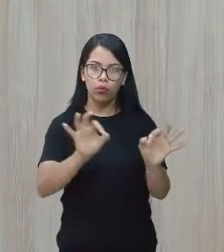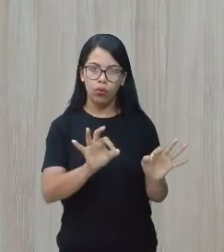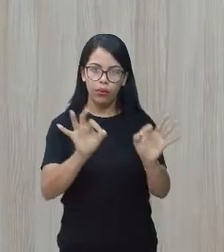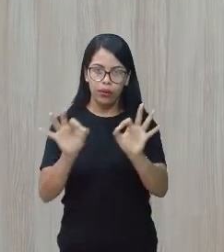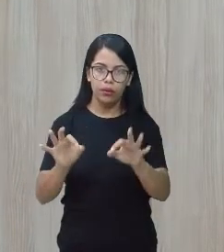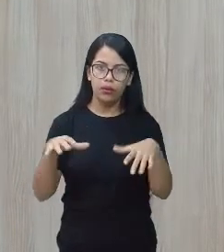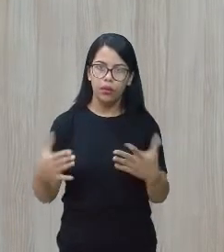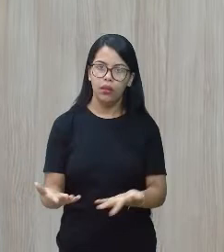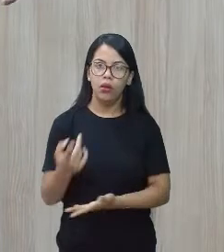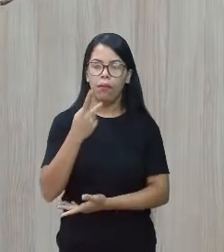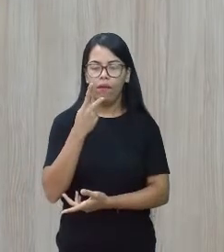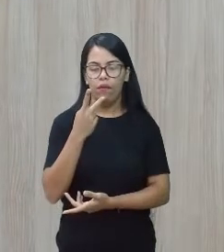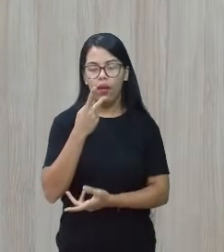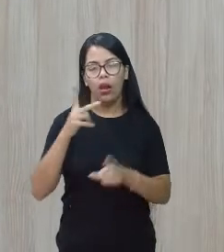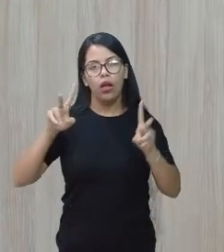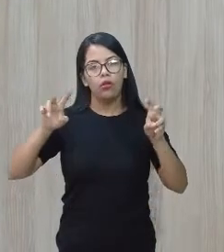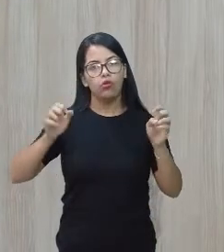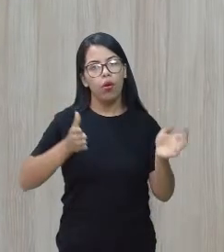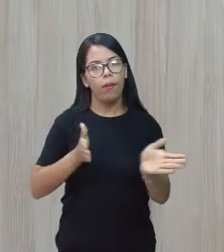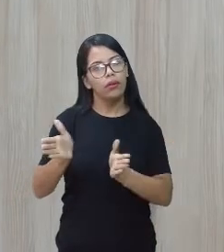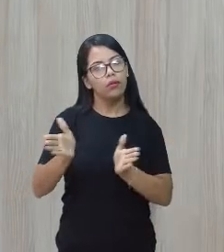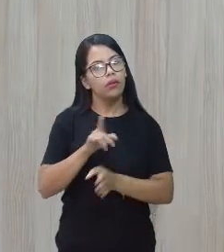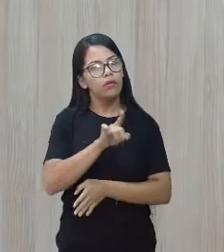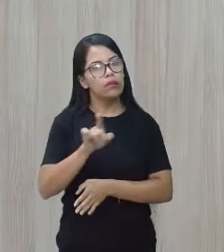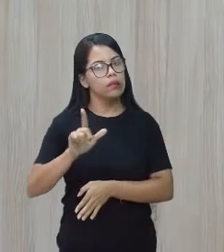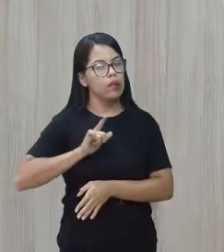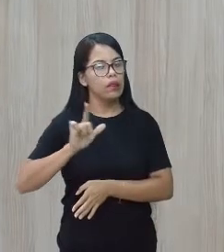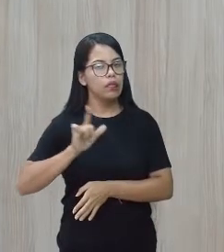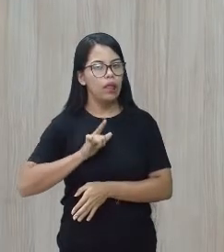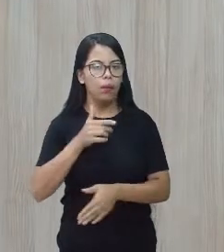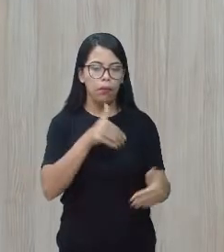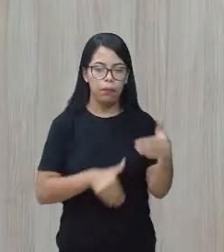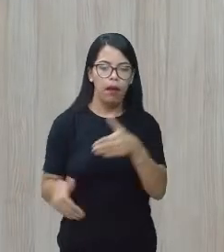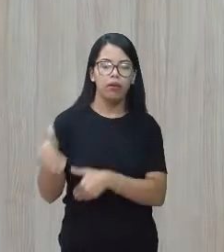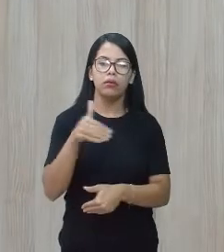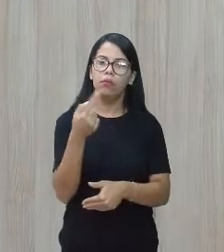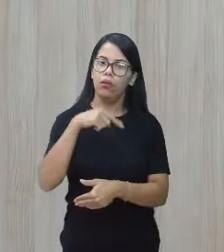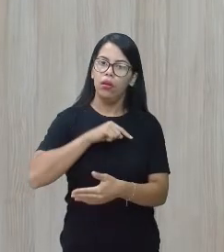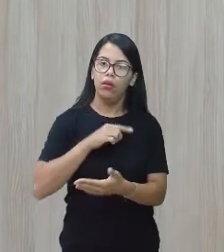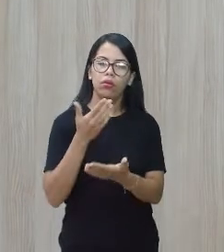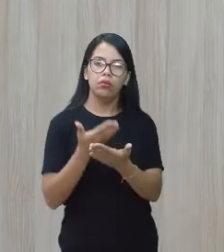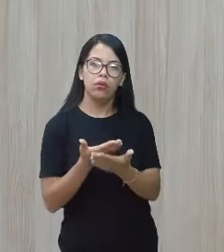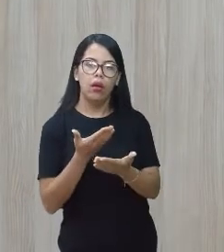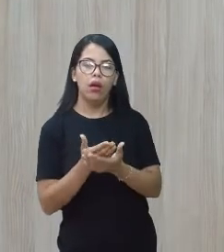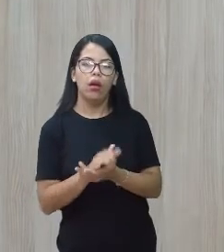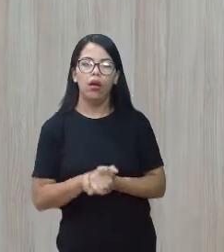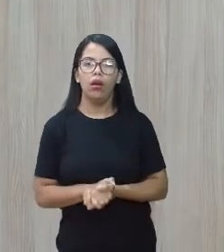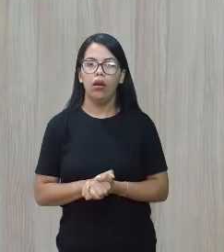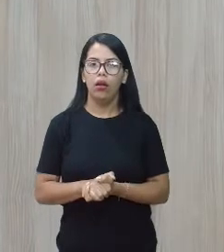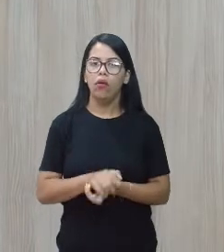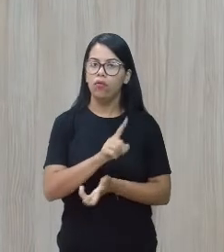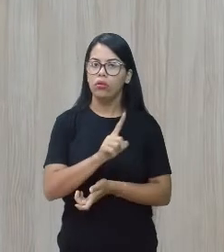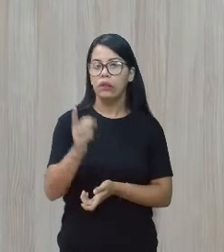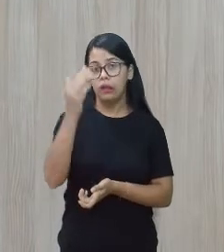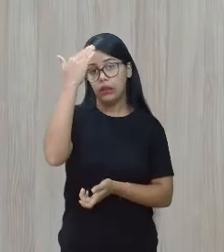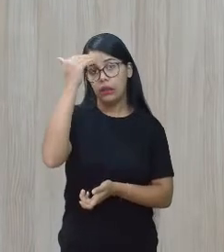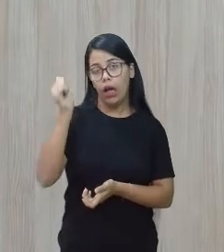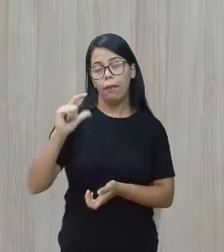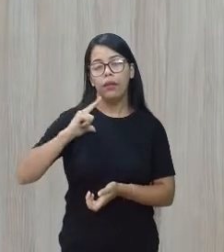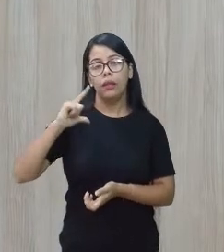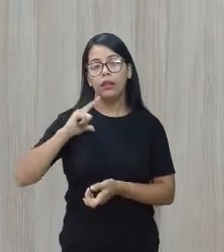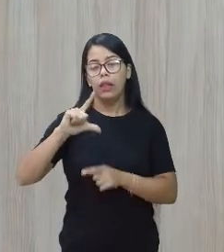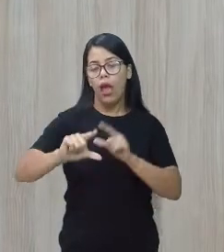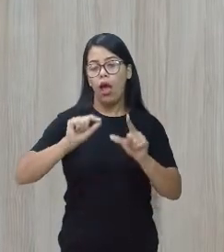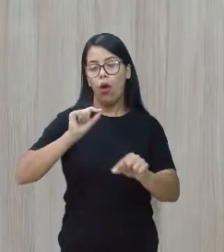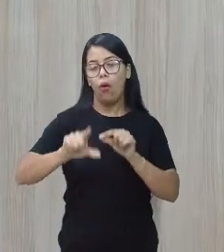dessa acessibilidade que você tem para participar aqui da nossa aula, tá? Você sabe que você tem a opção